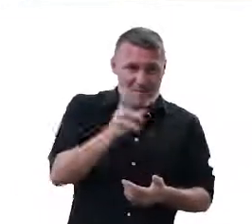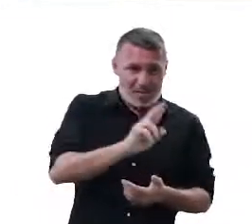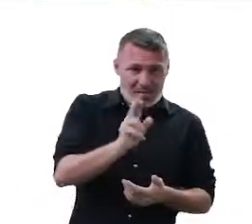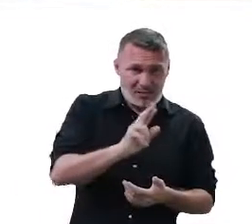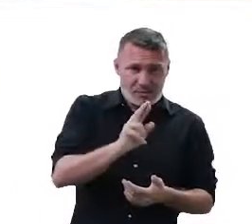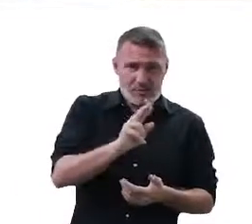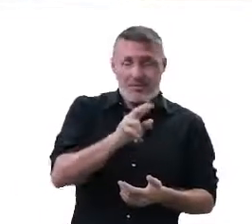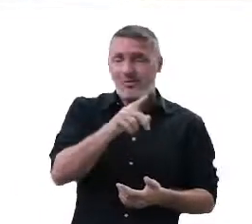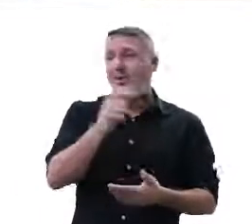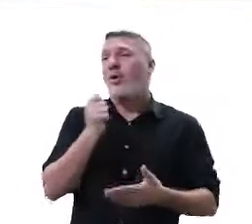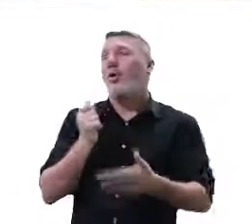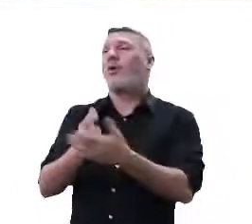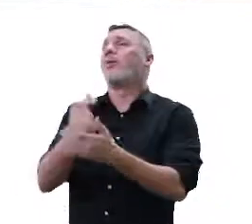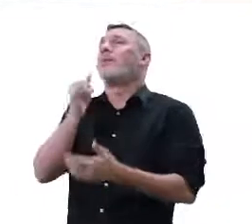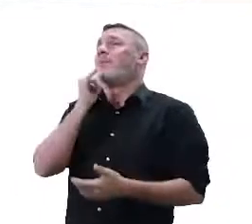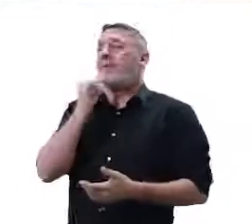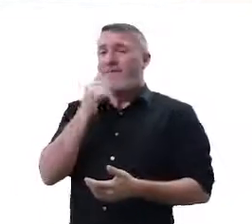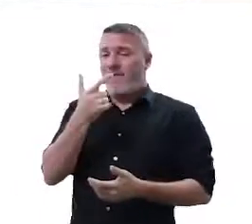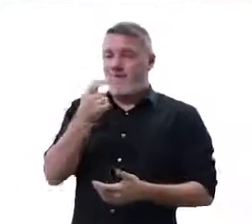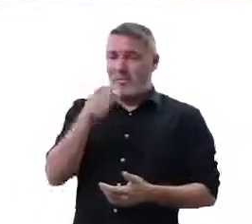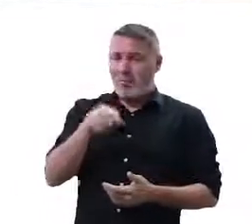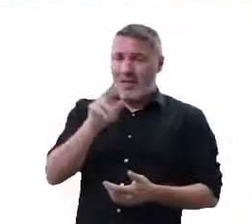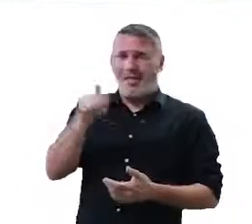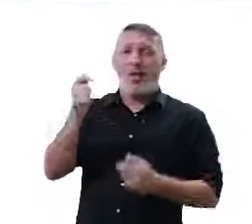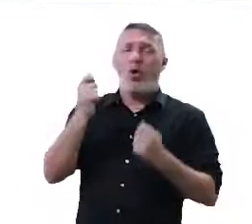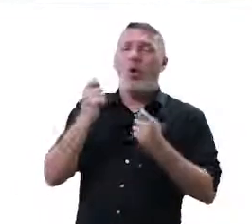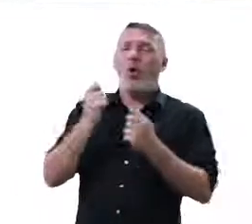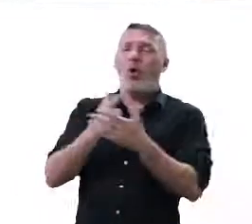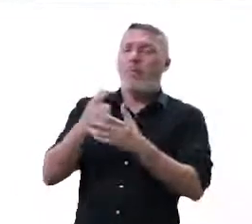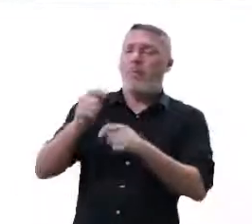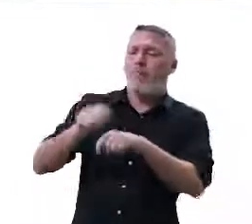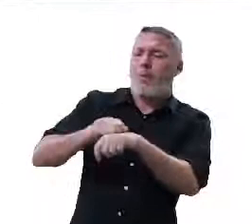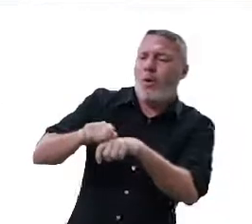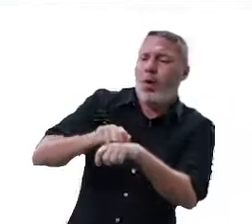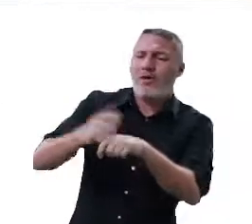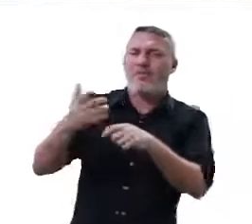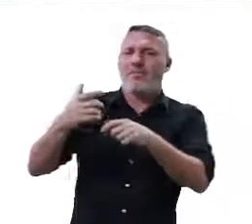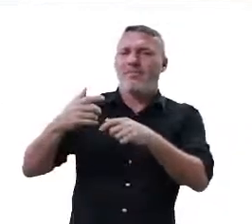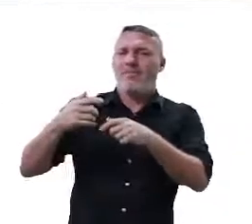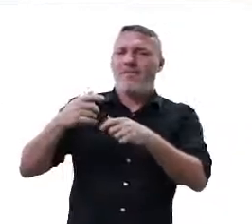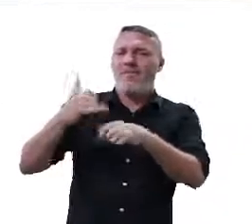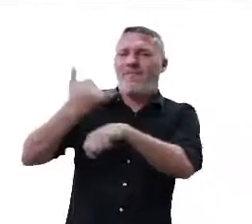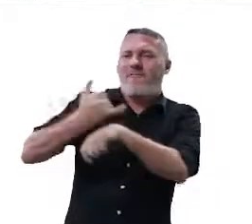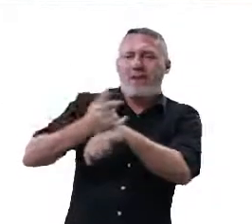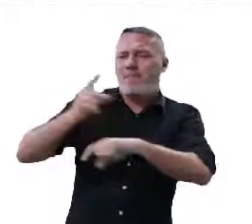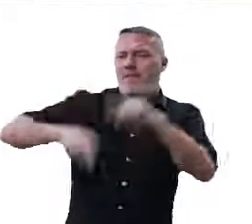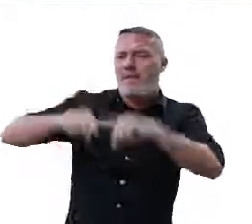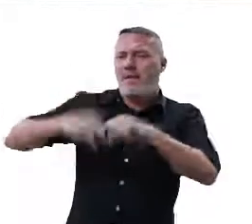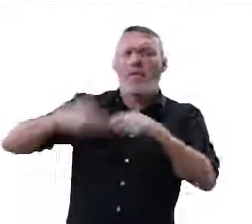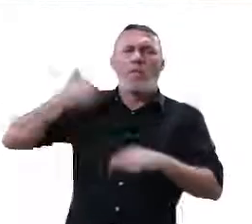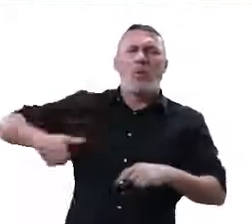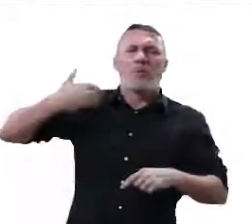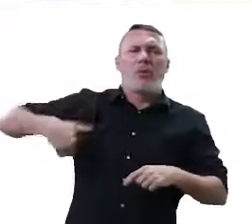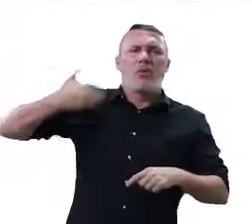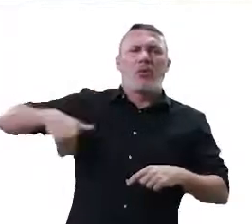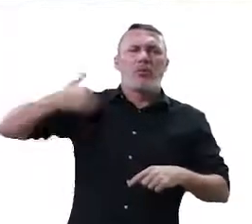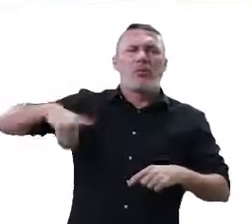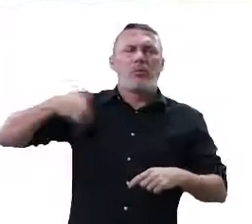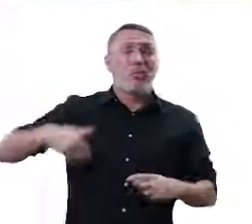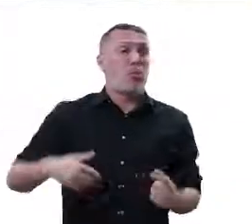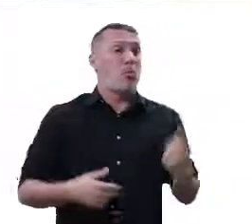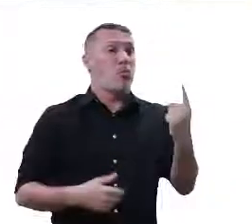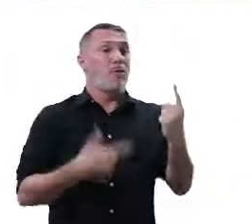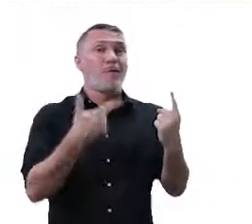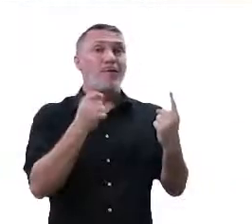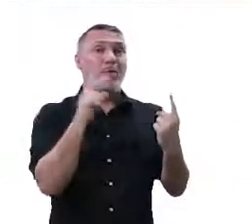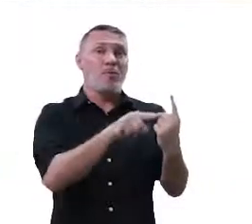compra matéria-prima para produzir milhares, centenas de bolsas, né? Mas por que então? Porque você